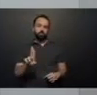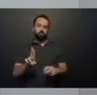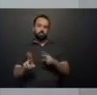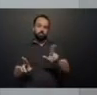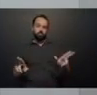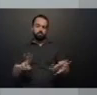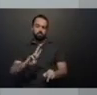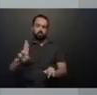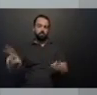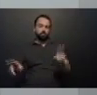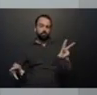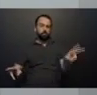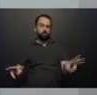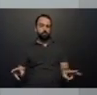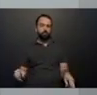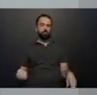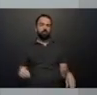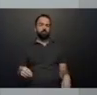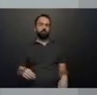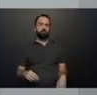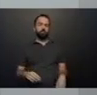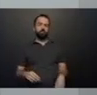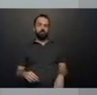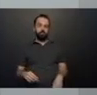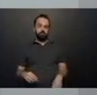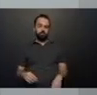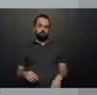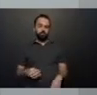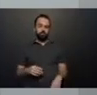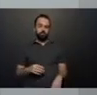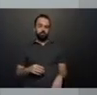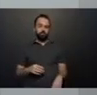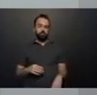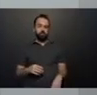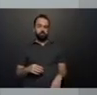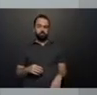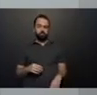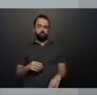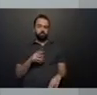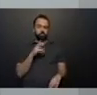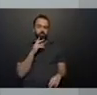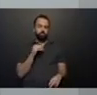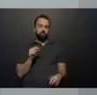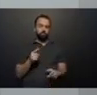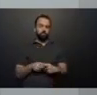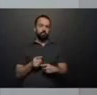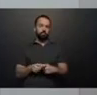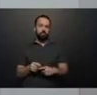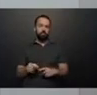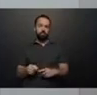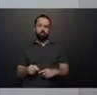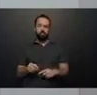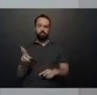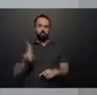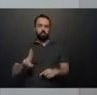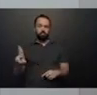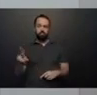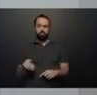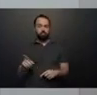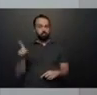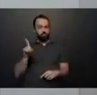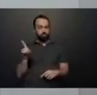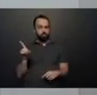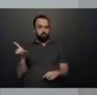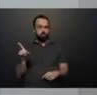formas dos equipamentos mais comuns e sabermos para que eles são utilizados. Aqui a